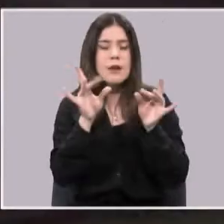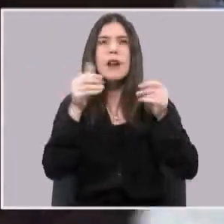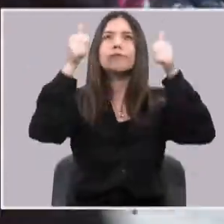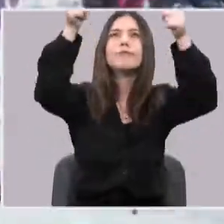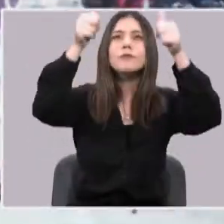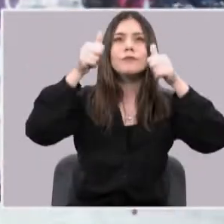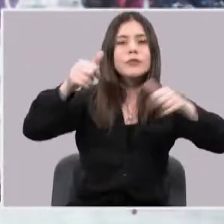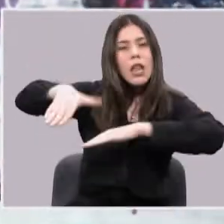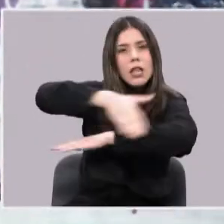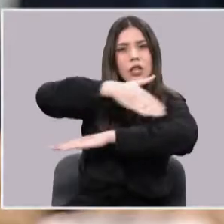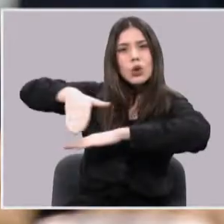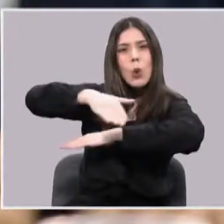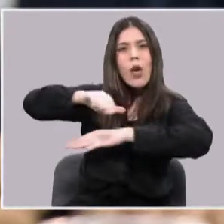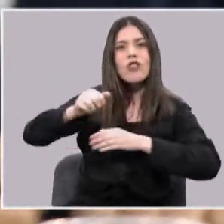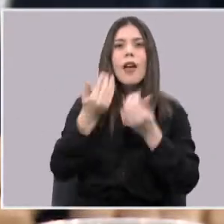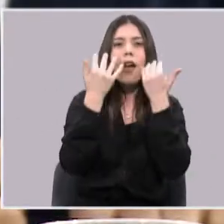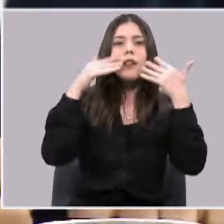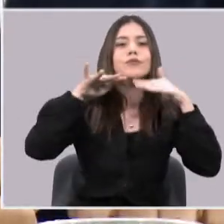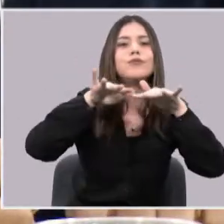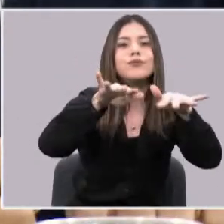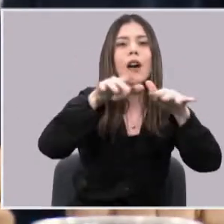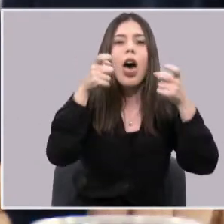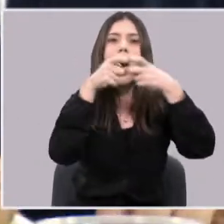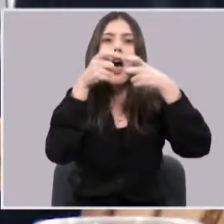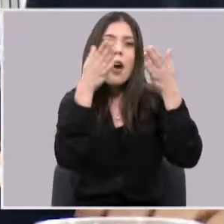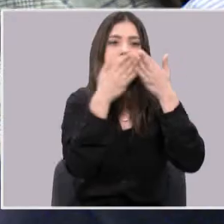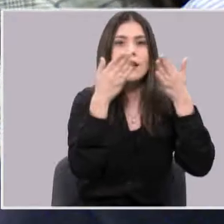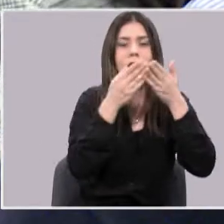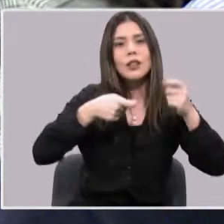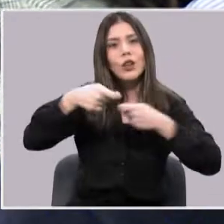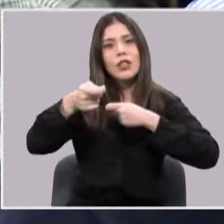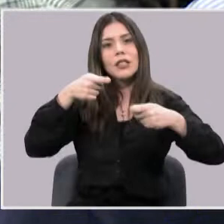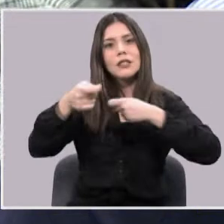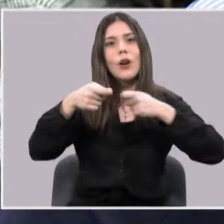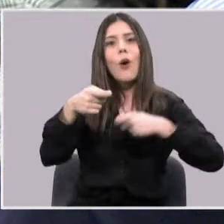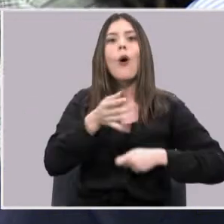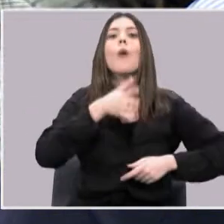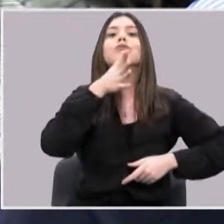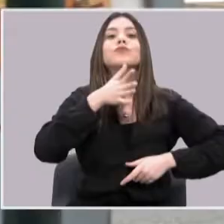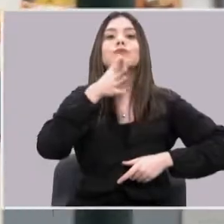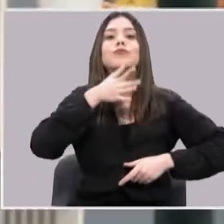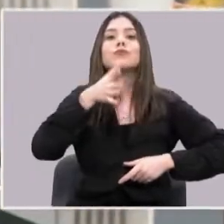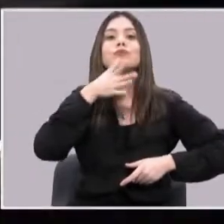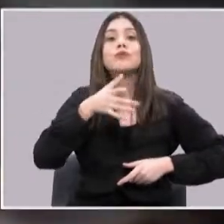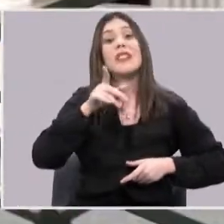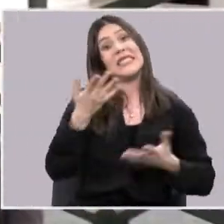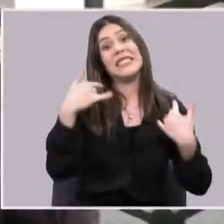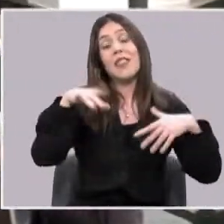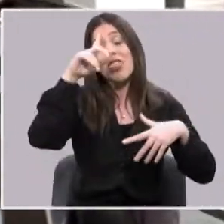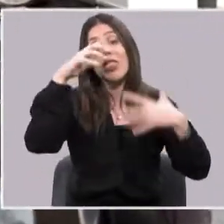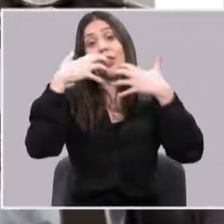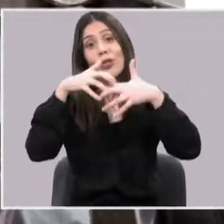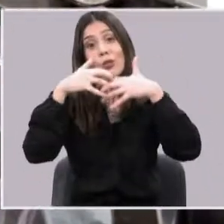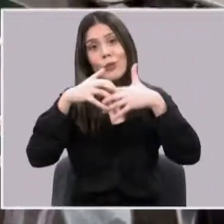colam cartazes pelas ruas, distribuem informações à entrada das escolas e organizam palestras. Ainda assim,